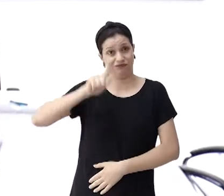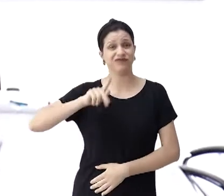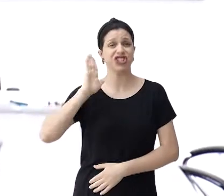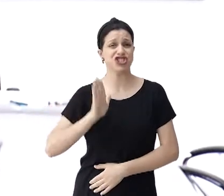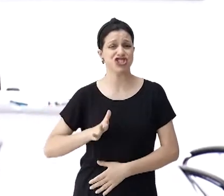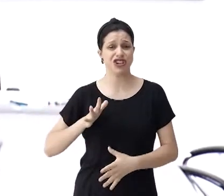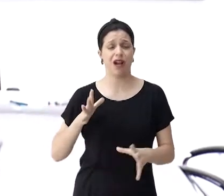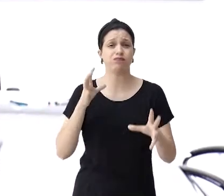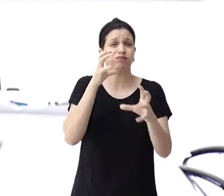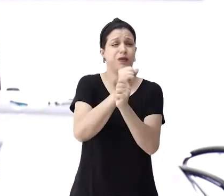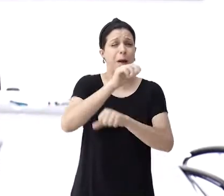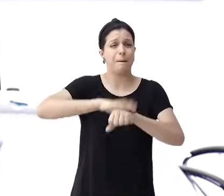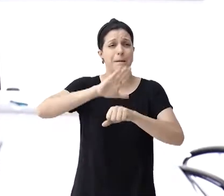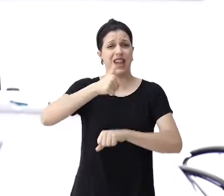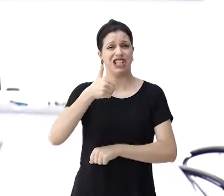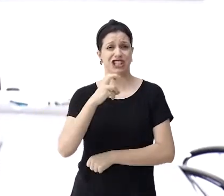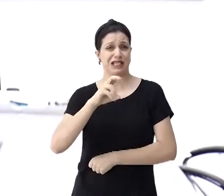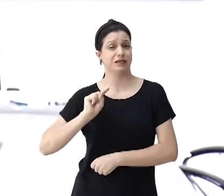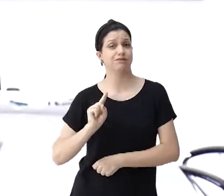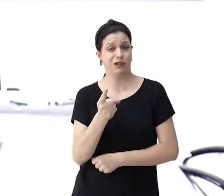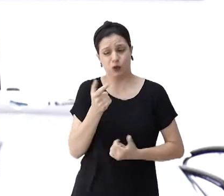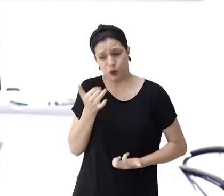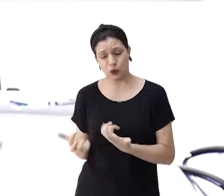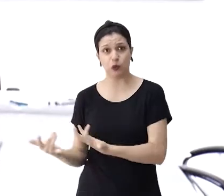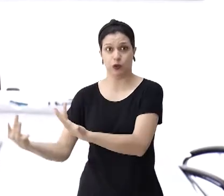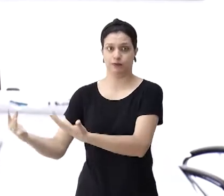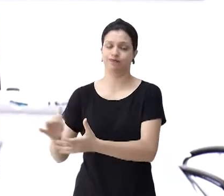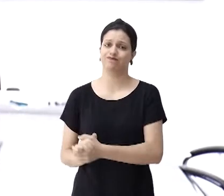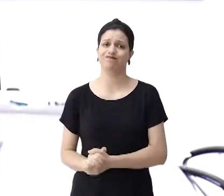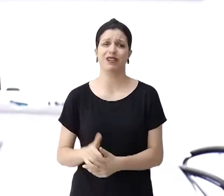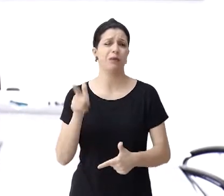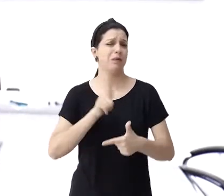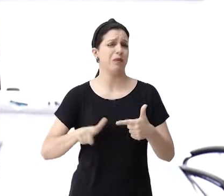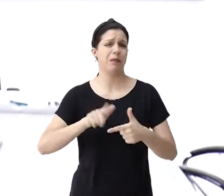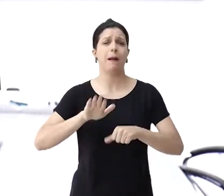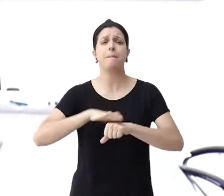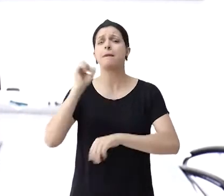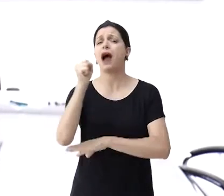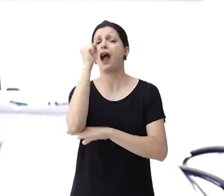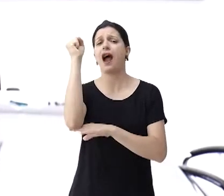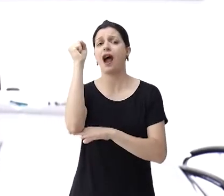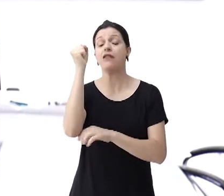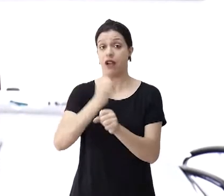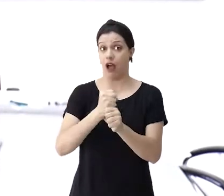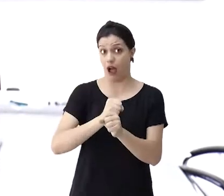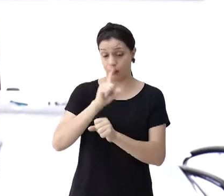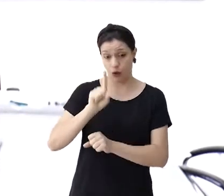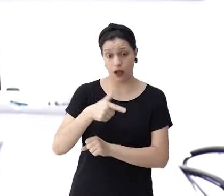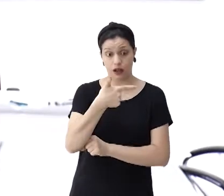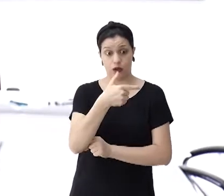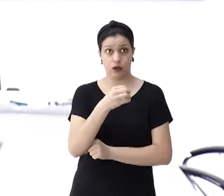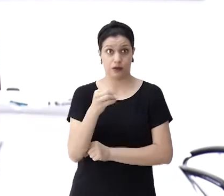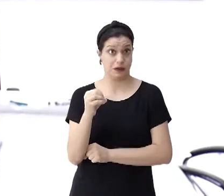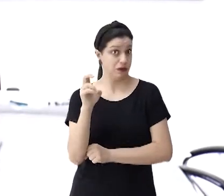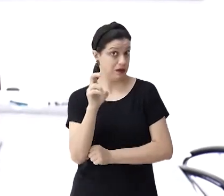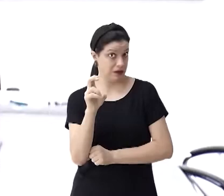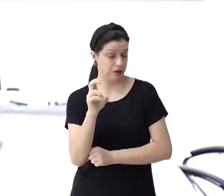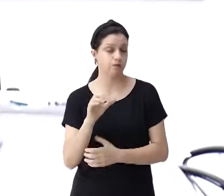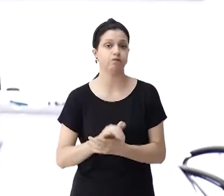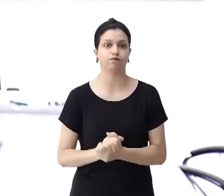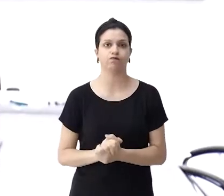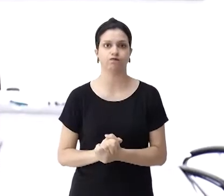Sul já contabilizou mais de 15 mil incêndios. A situação mais crítica até então foi no ano de